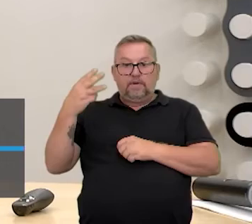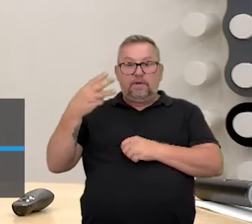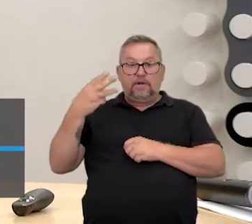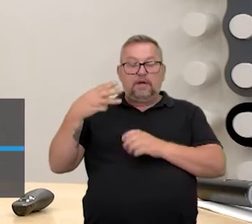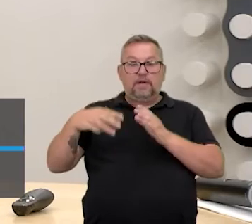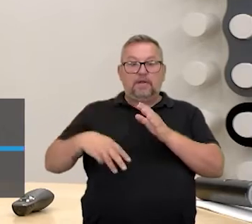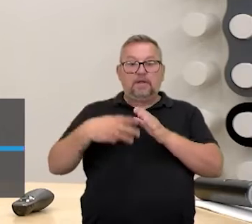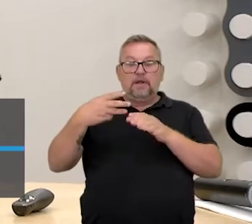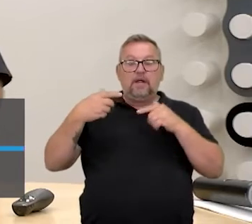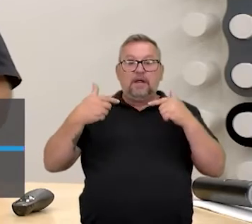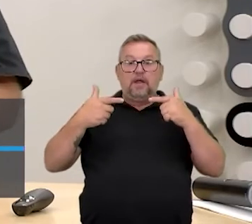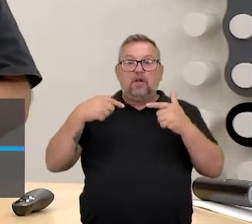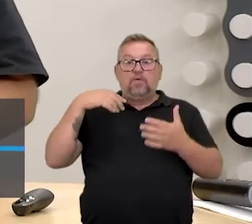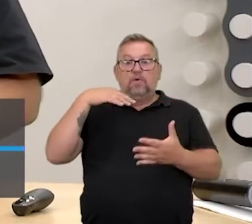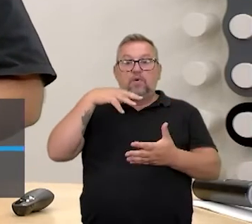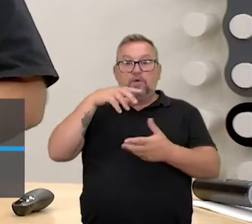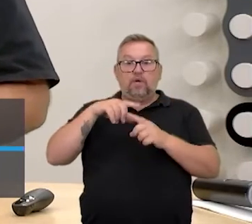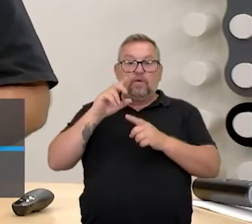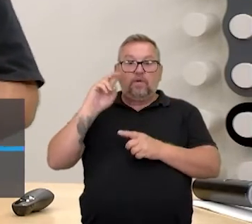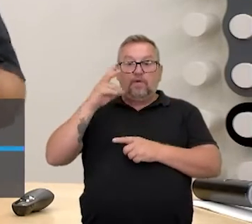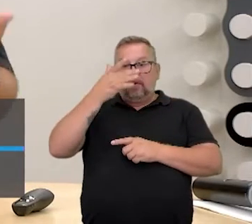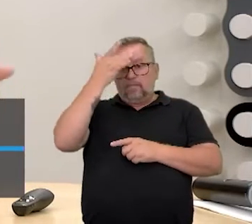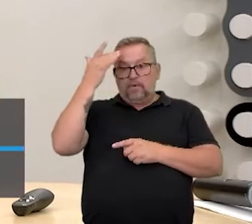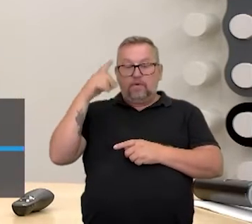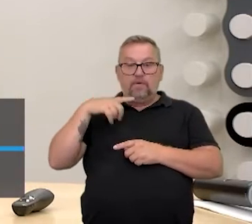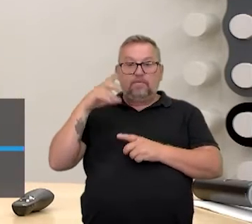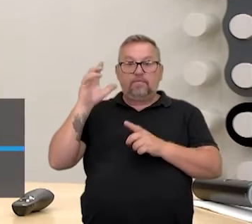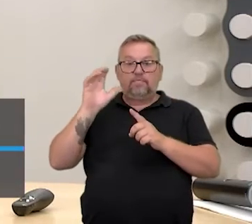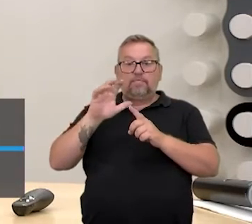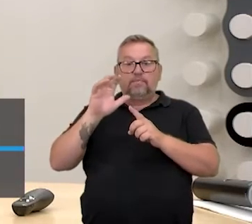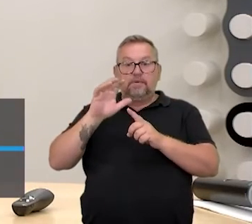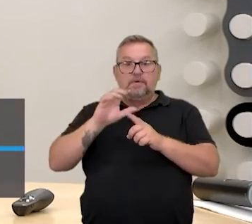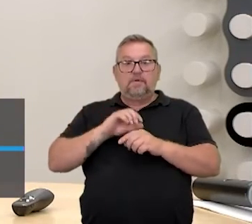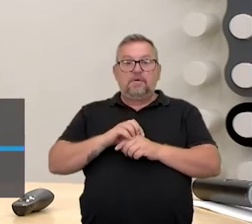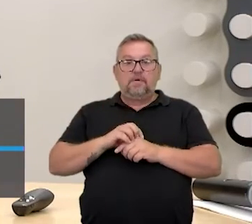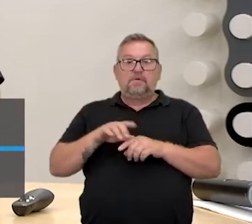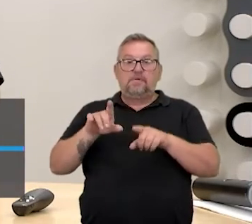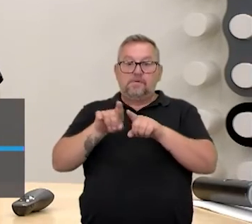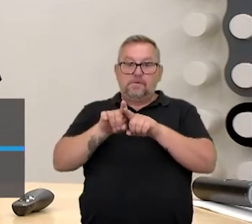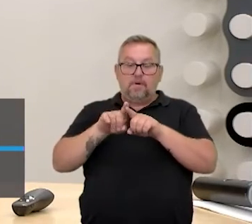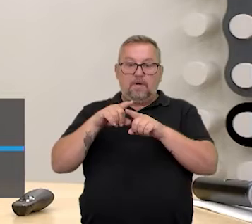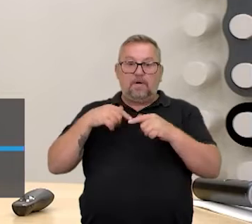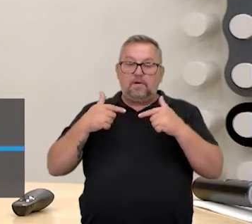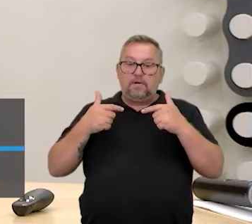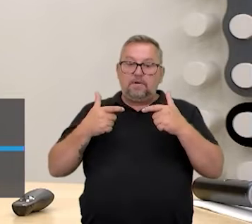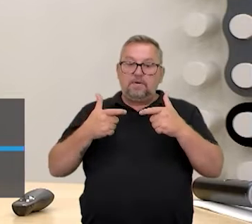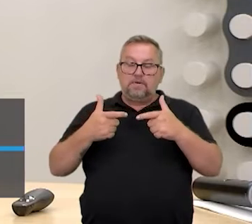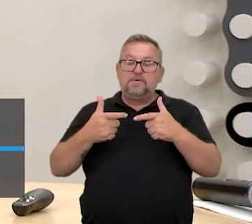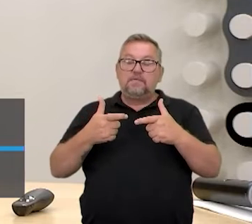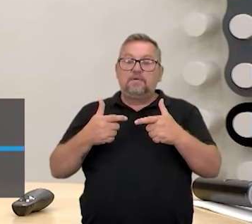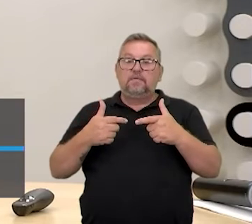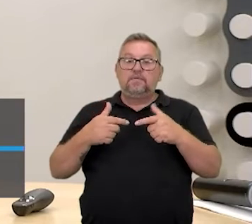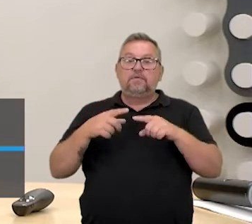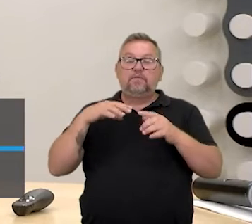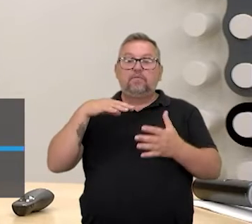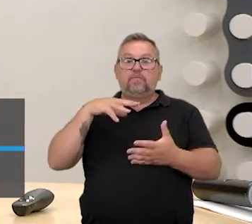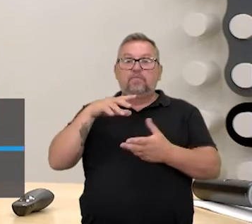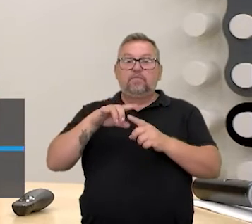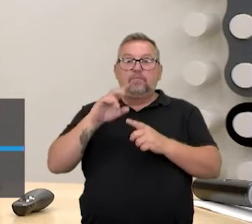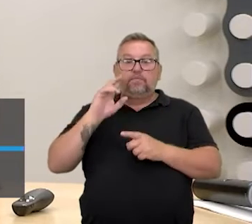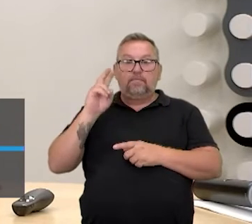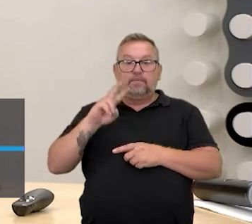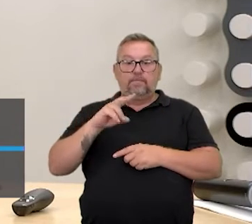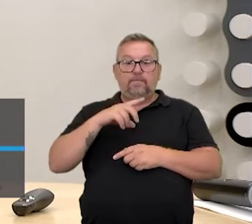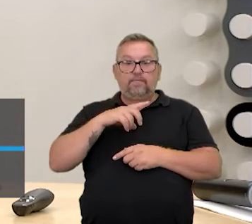Mundial. Então é um processo aí que o ser humano acaba interferindo até nessas guerras mundiais, né, no panorama que nós temos